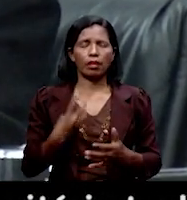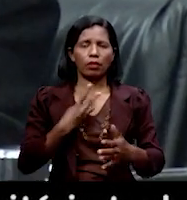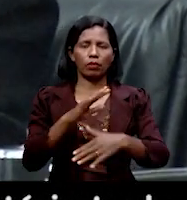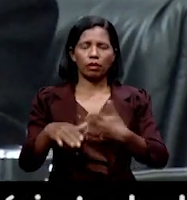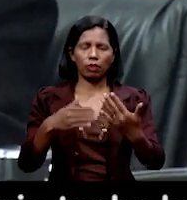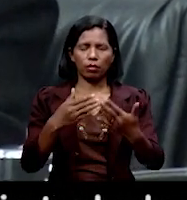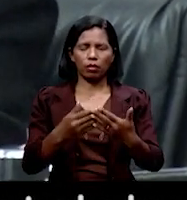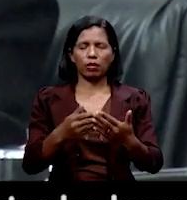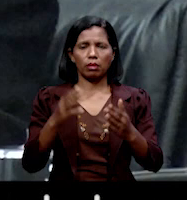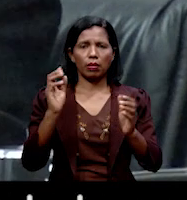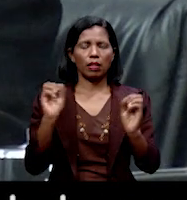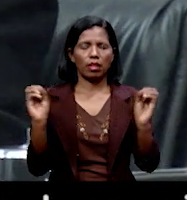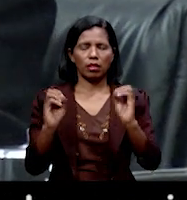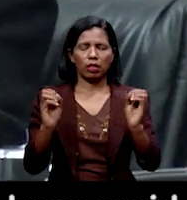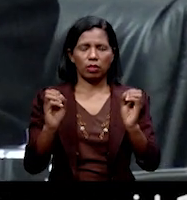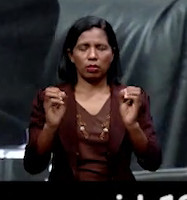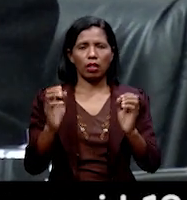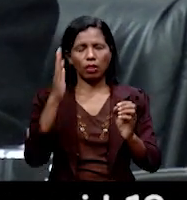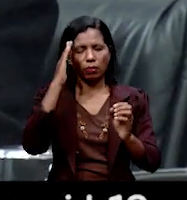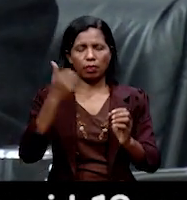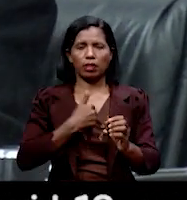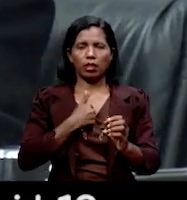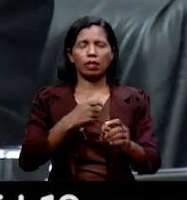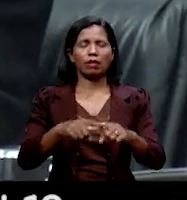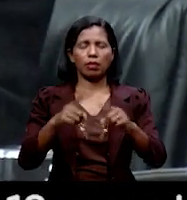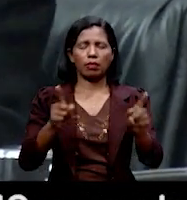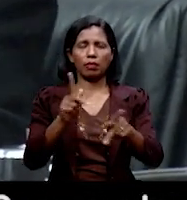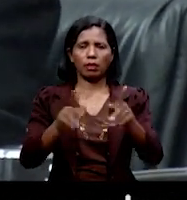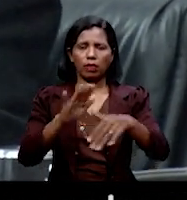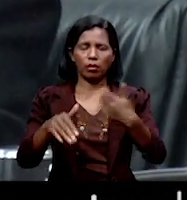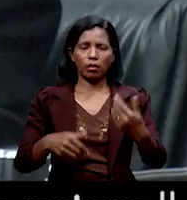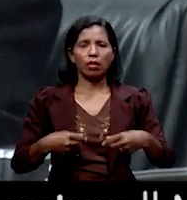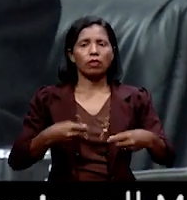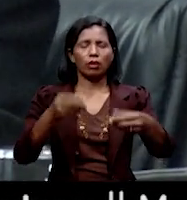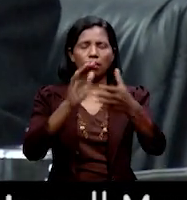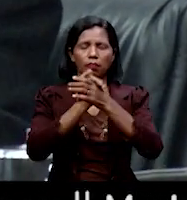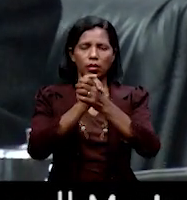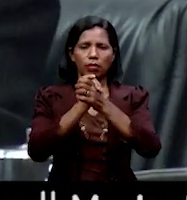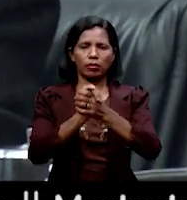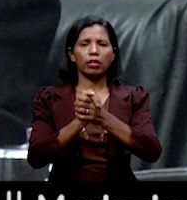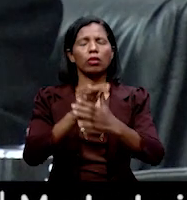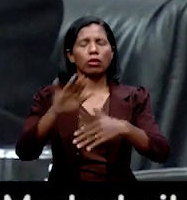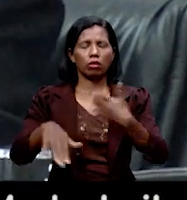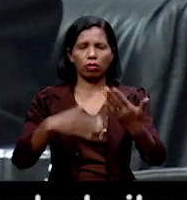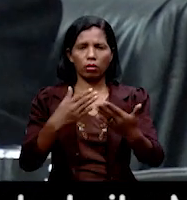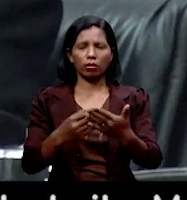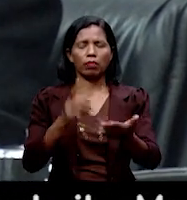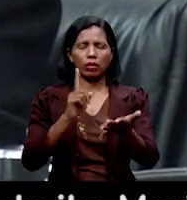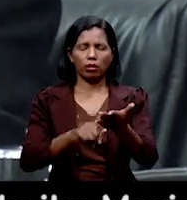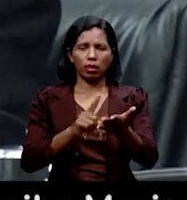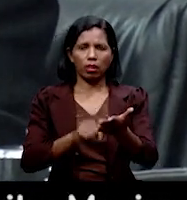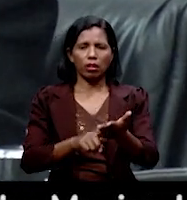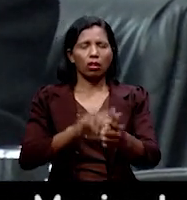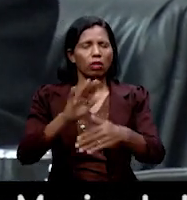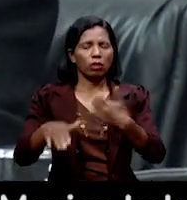interesses das pessoas. Acredito que estamos todos de parabéns pelas escolhas que fizemos e as decisões